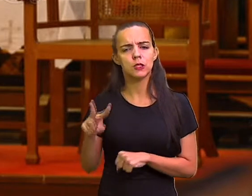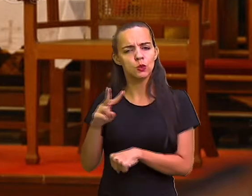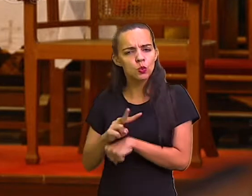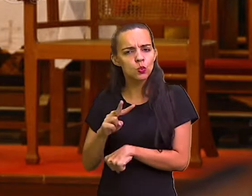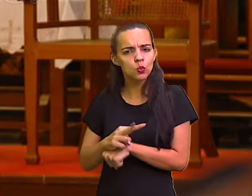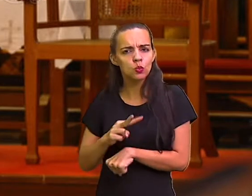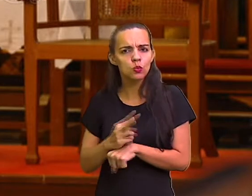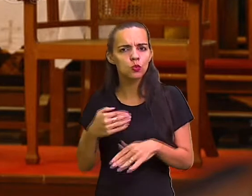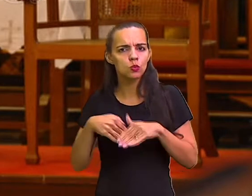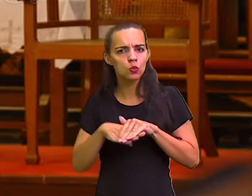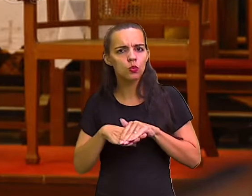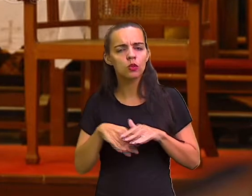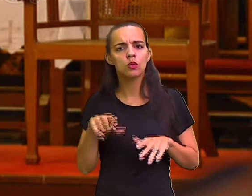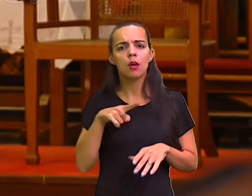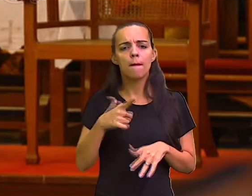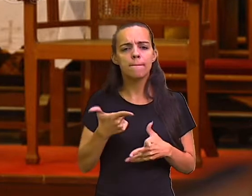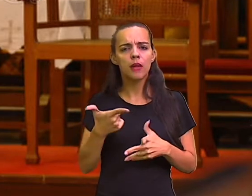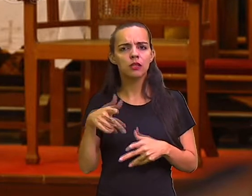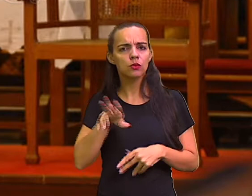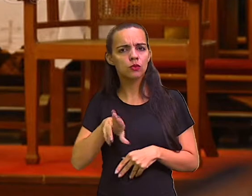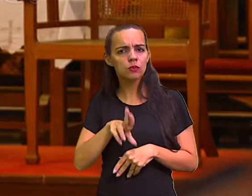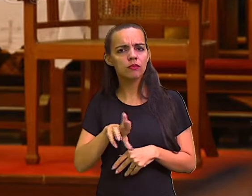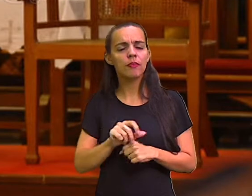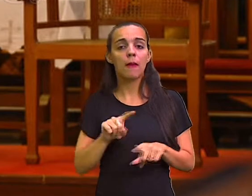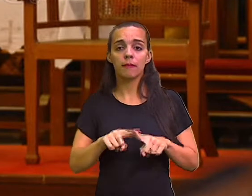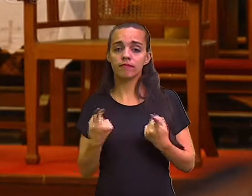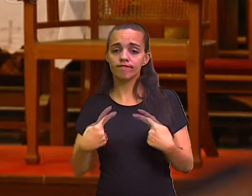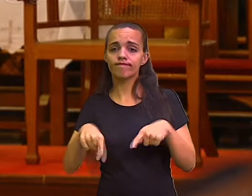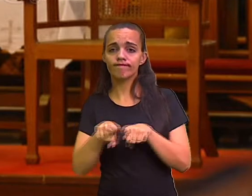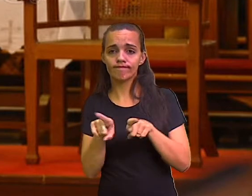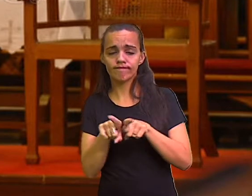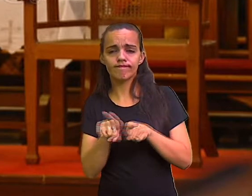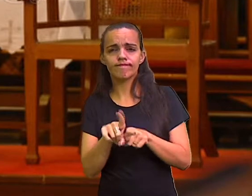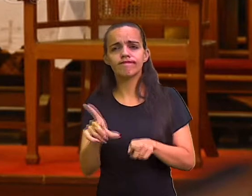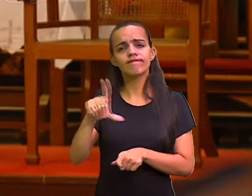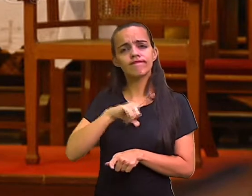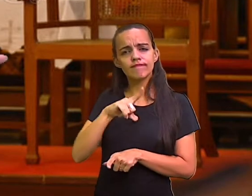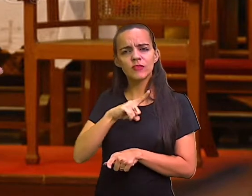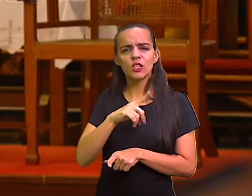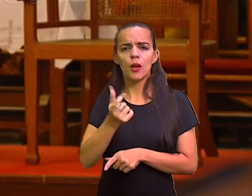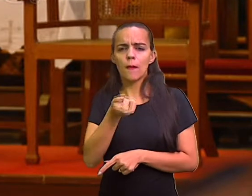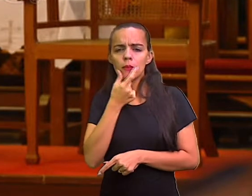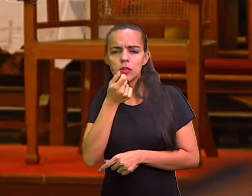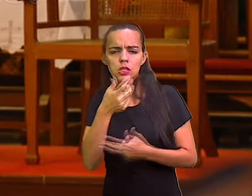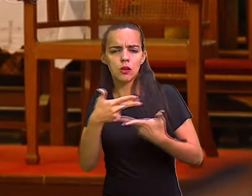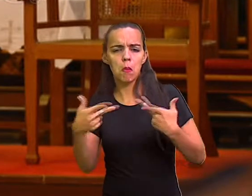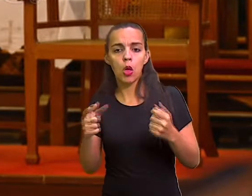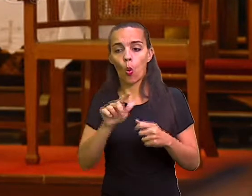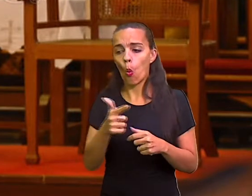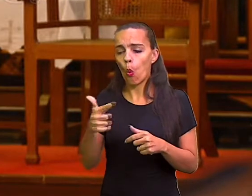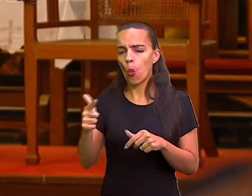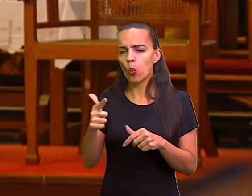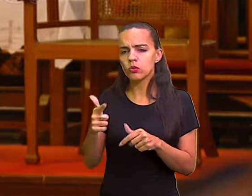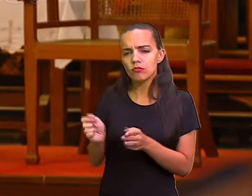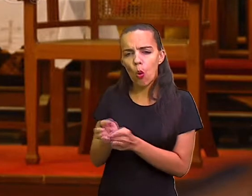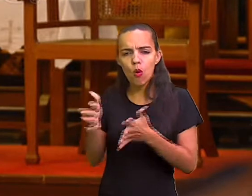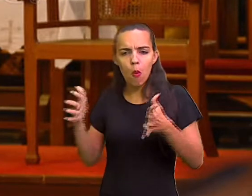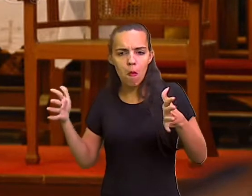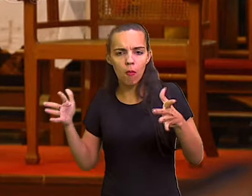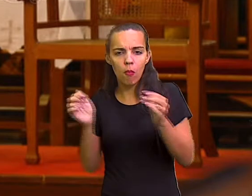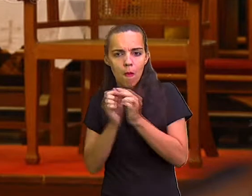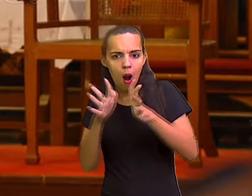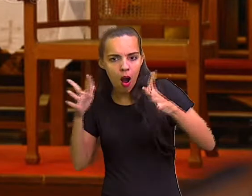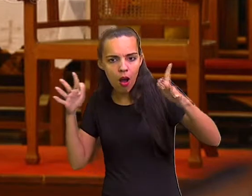conservada, aceitável, mas também como medicamentos e poções mágicas. A chegada